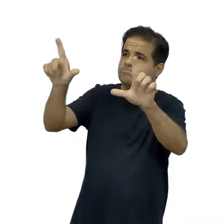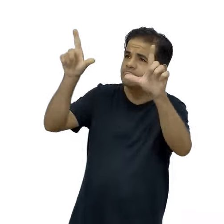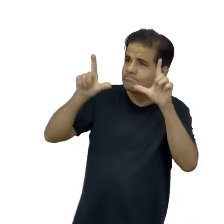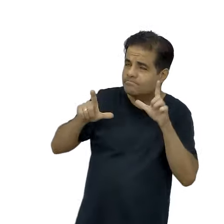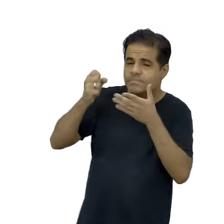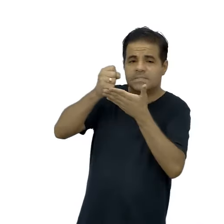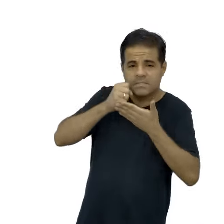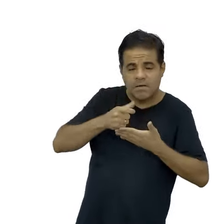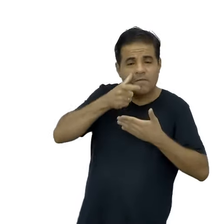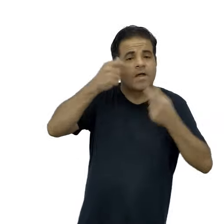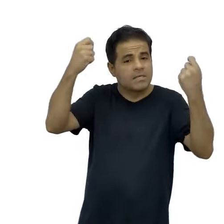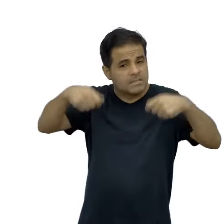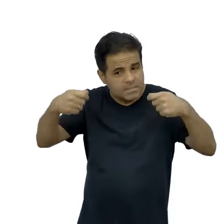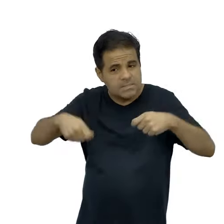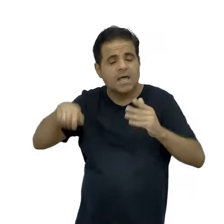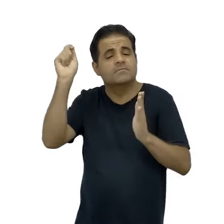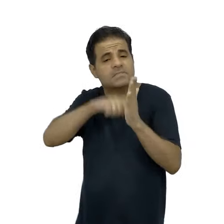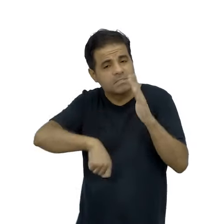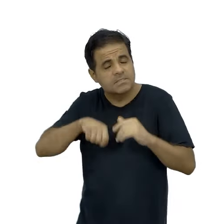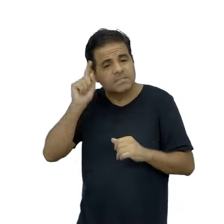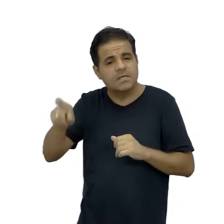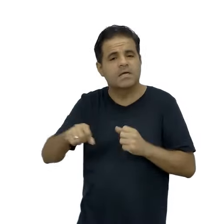essa necessidade de registrar,